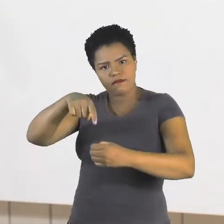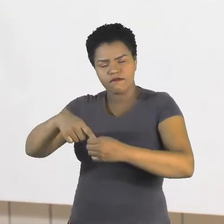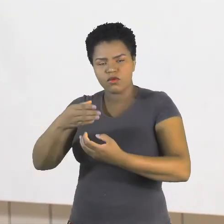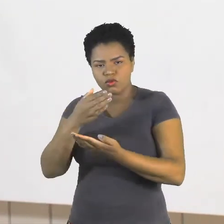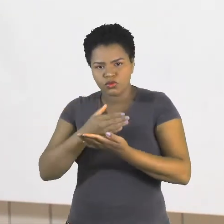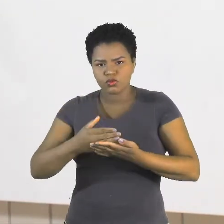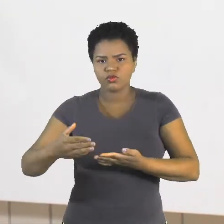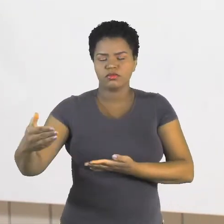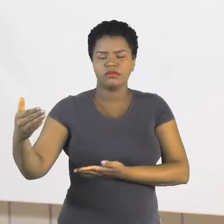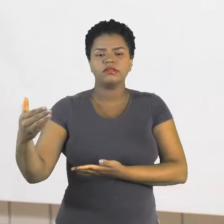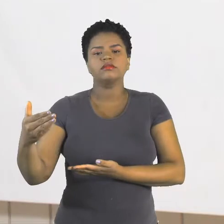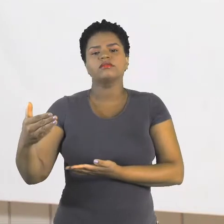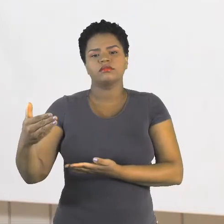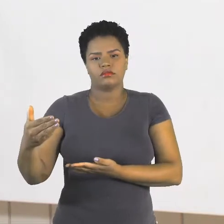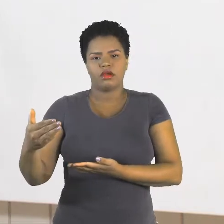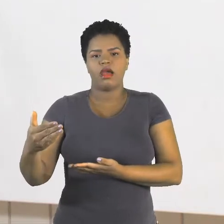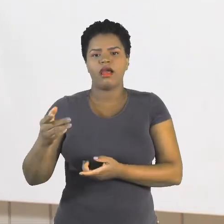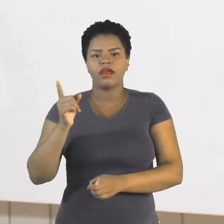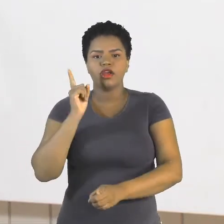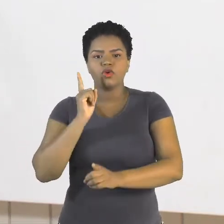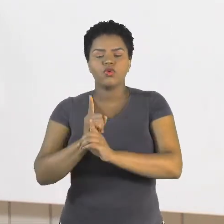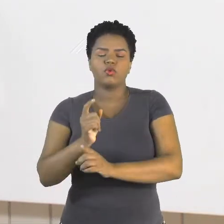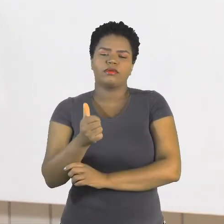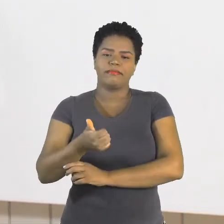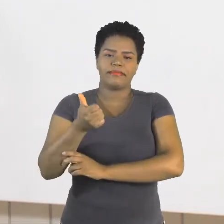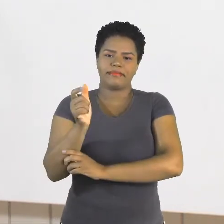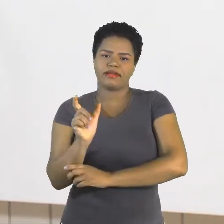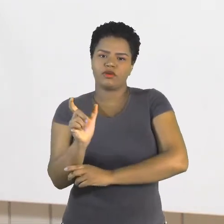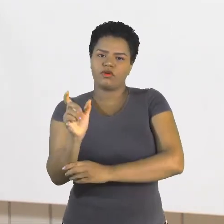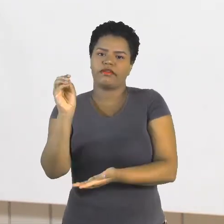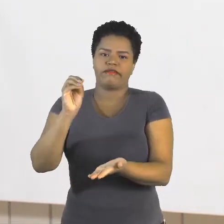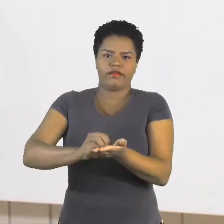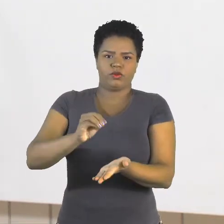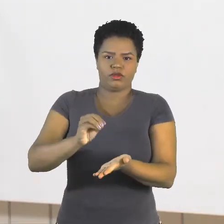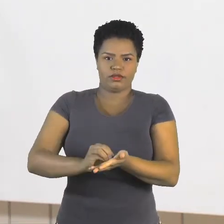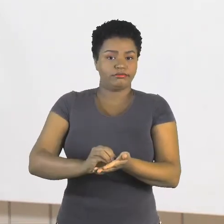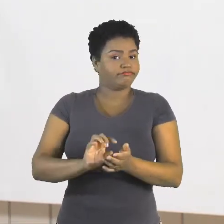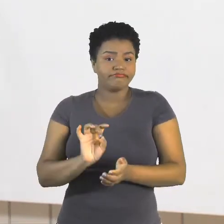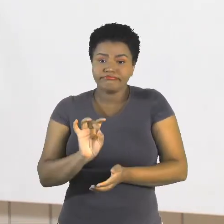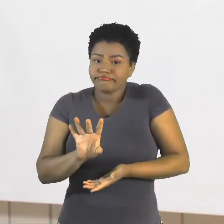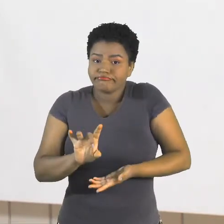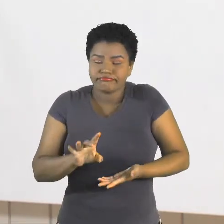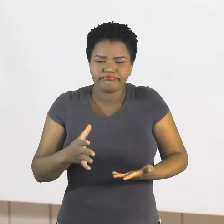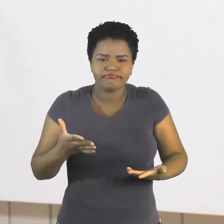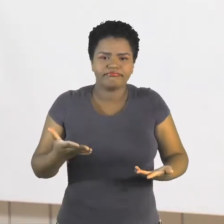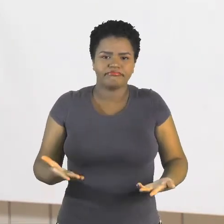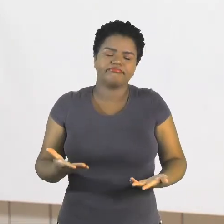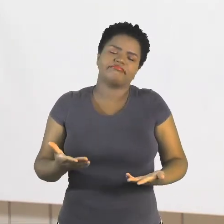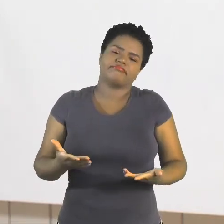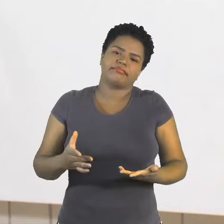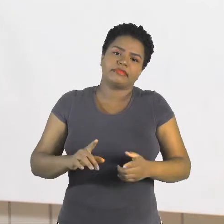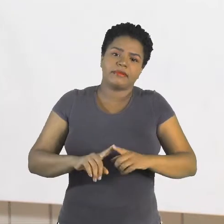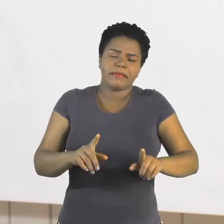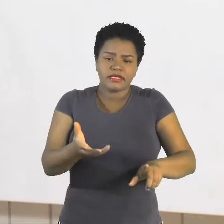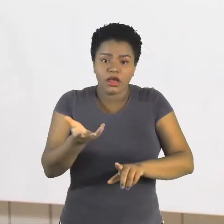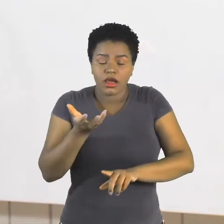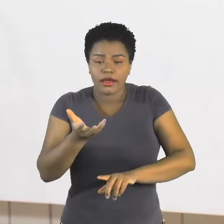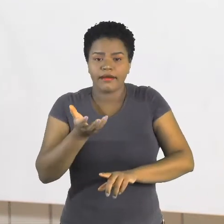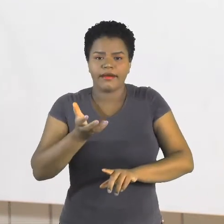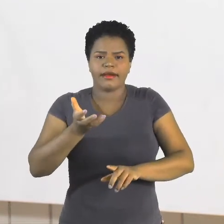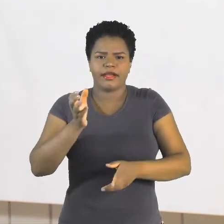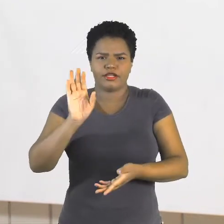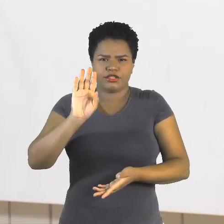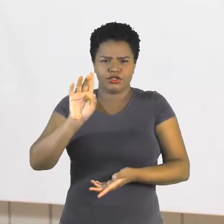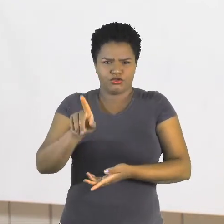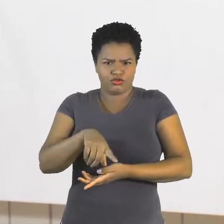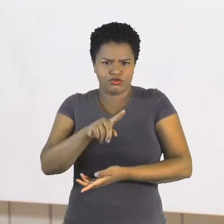aí encontra o valor daquela incógnita que estava faltando. É só isso, tá? Mas aí, se eu quero eliminar uma dessas